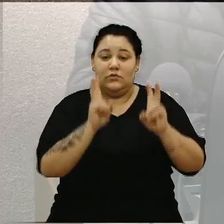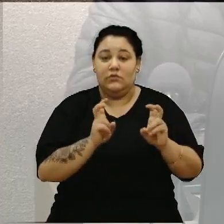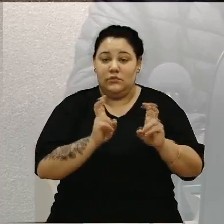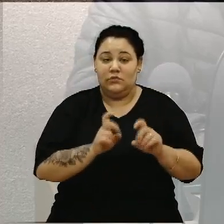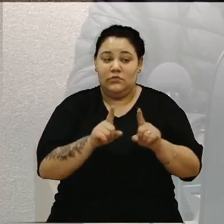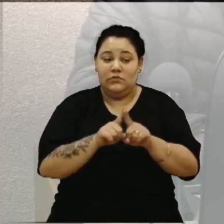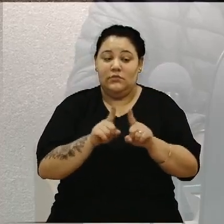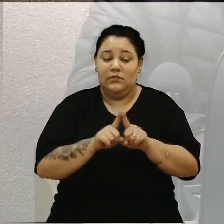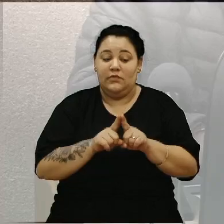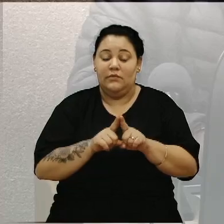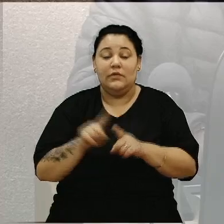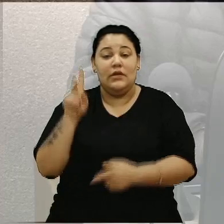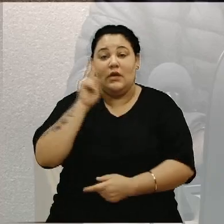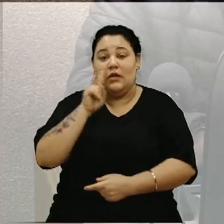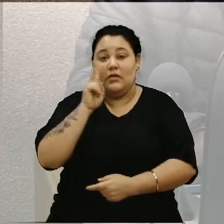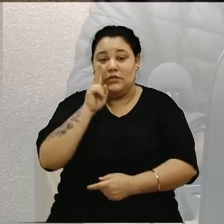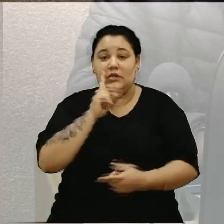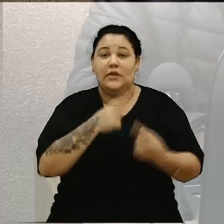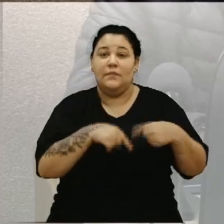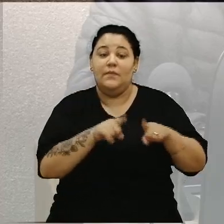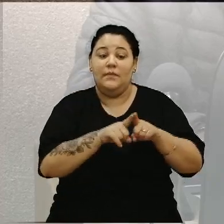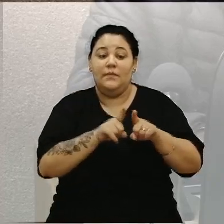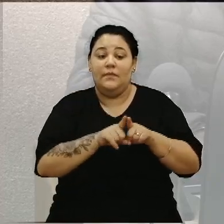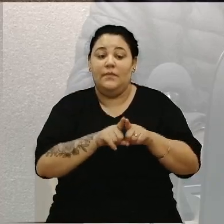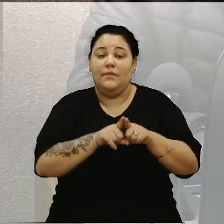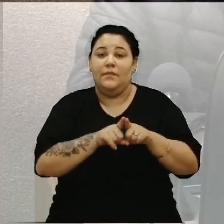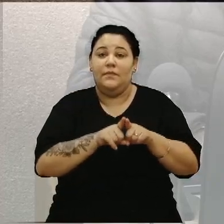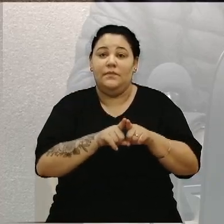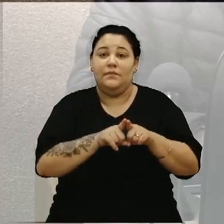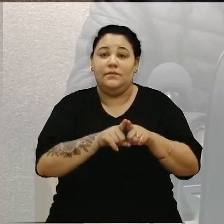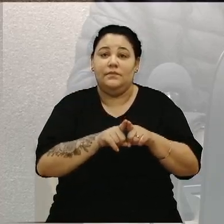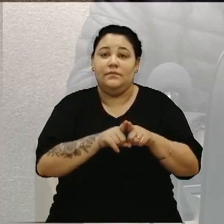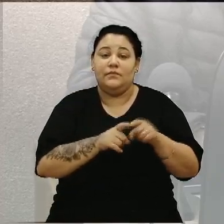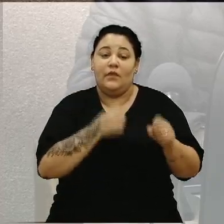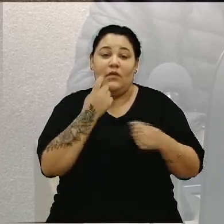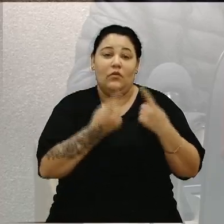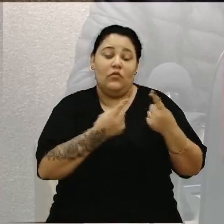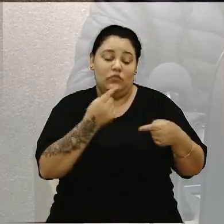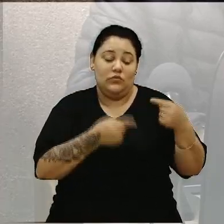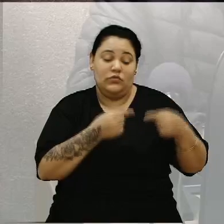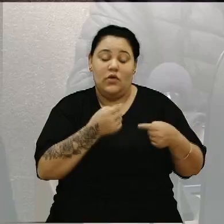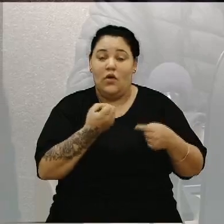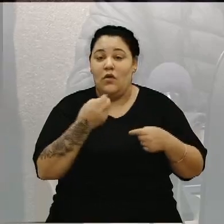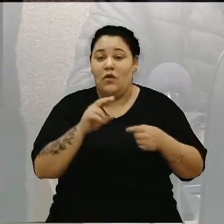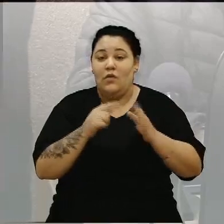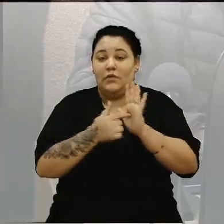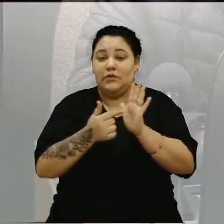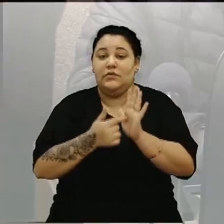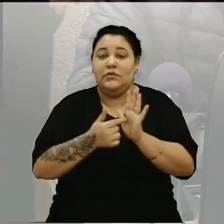essa lembrança, porque nessa época muito se faz discurso e pouco se apresenta ações,